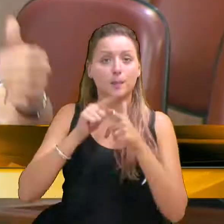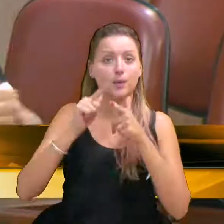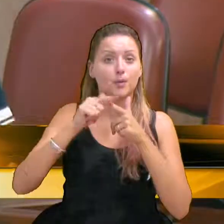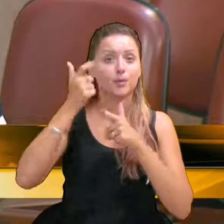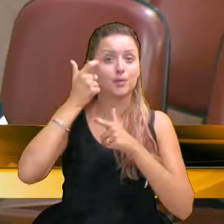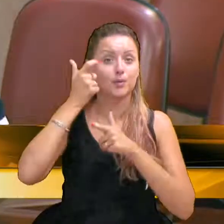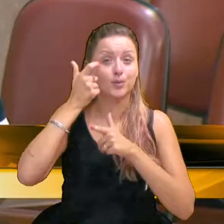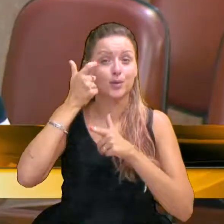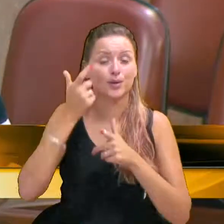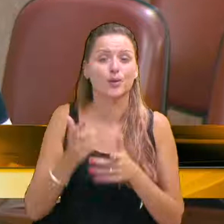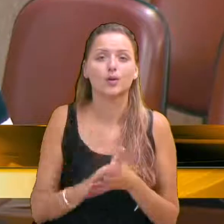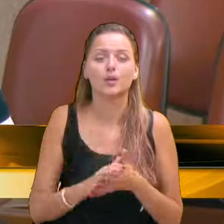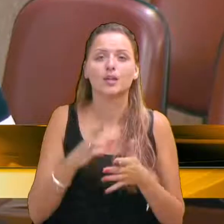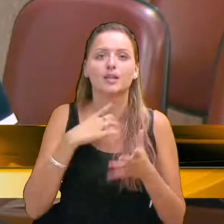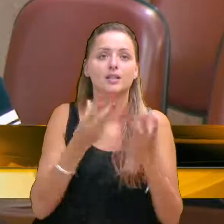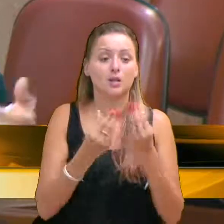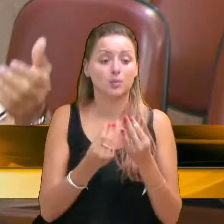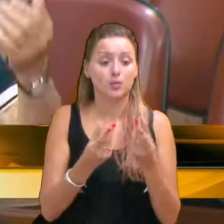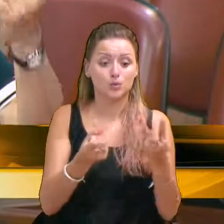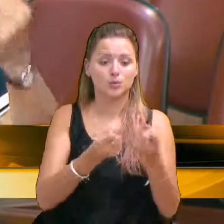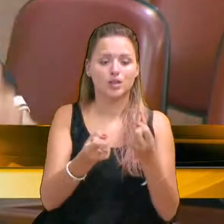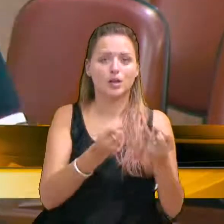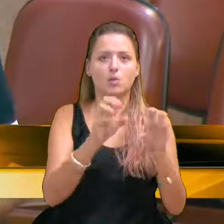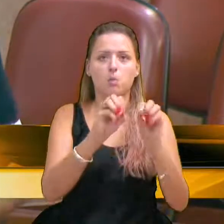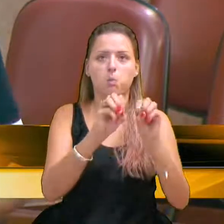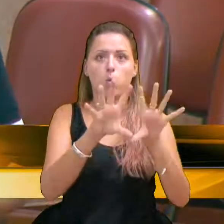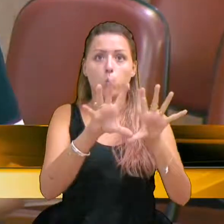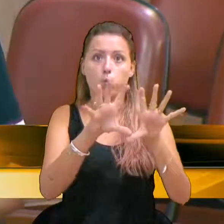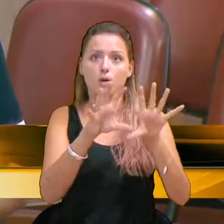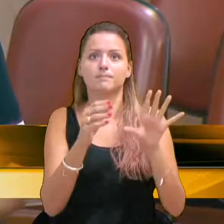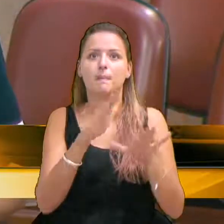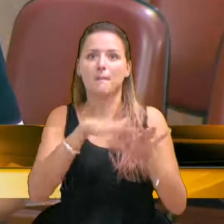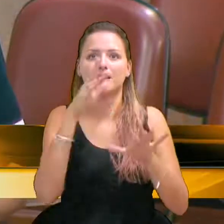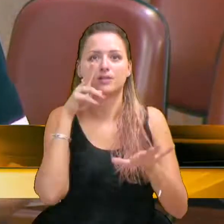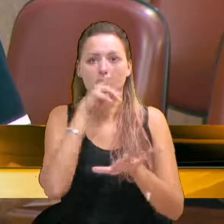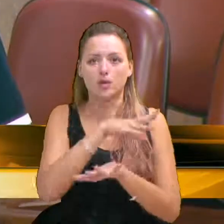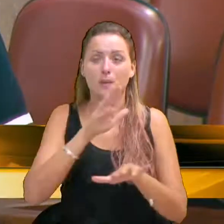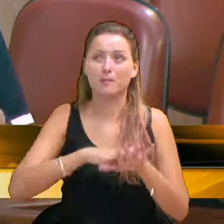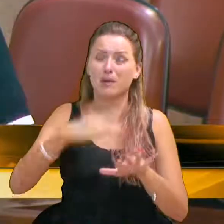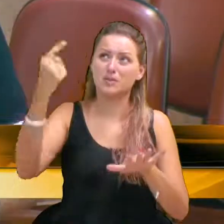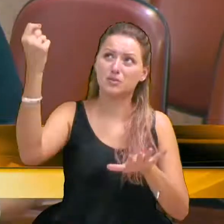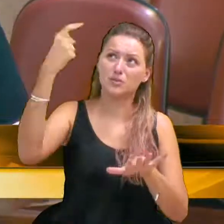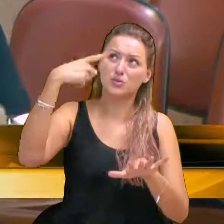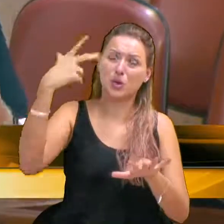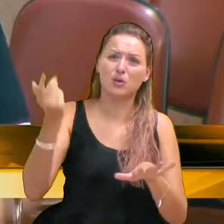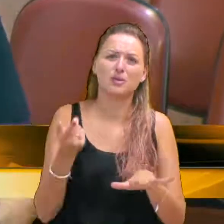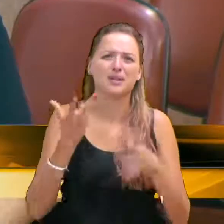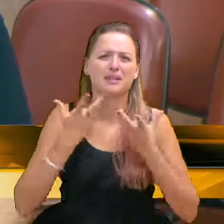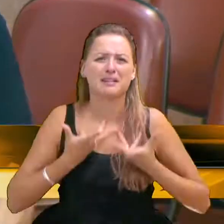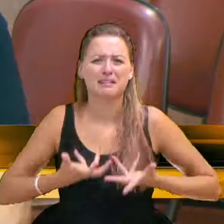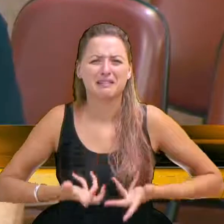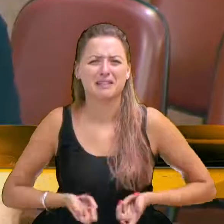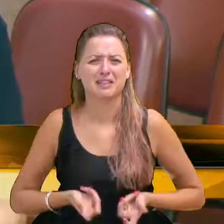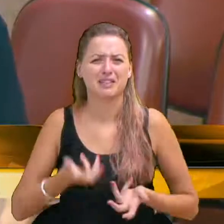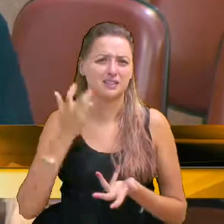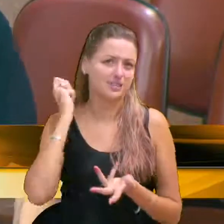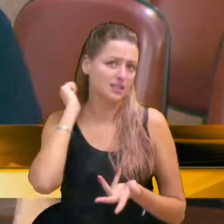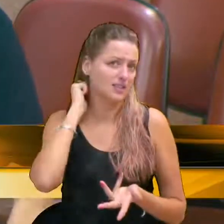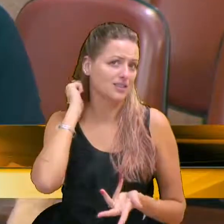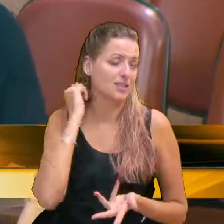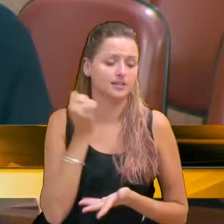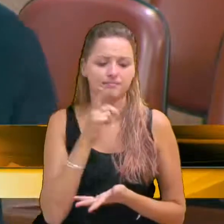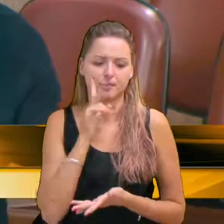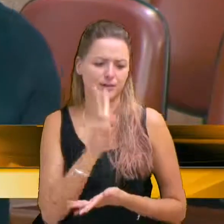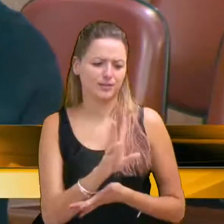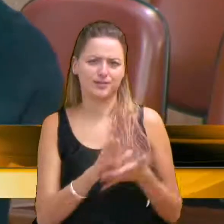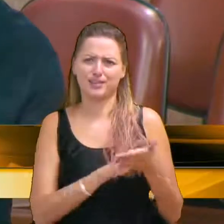veículos trafegam com a luz alta, mais o sol batendo nos olhos, isso aí dá um cansaço, dá um estresse, e não se vê